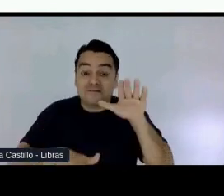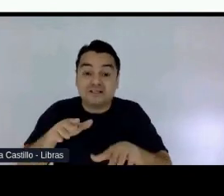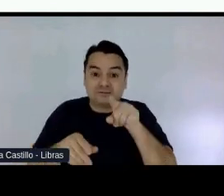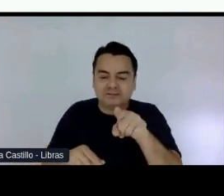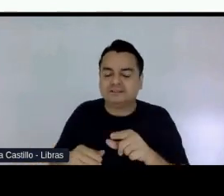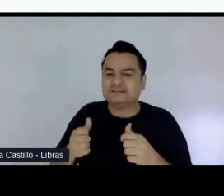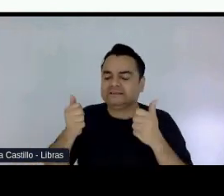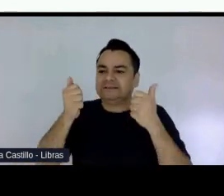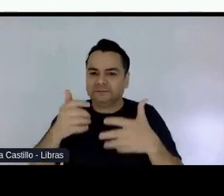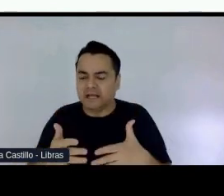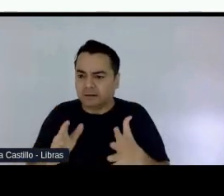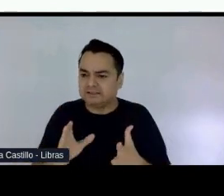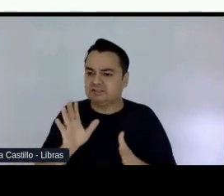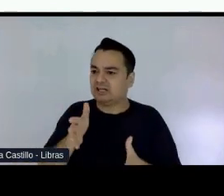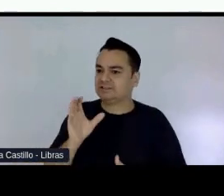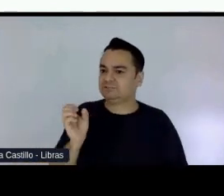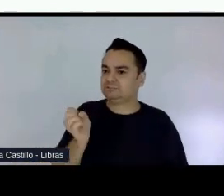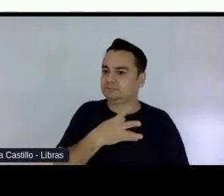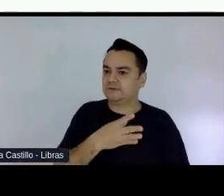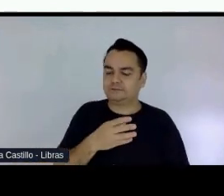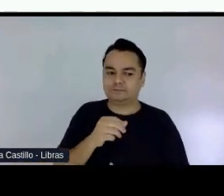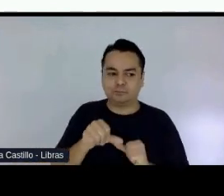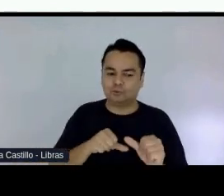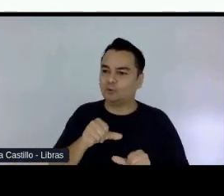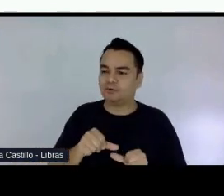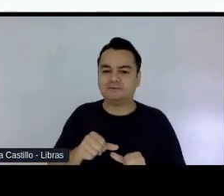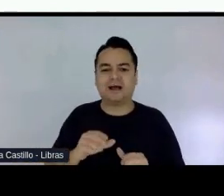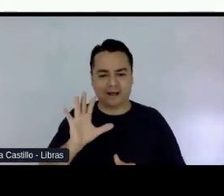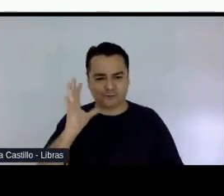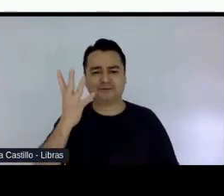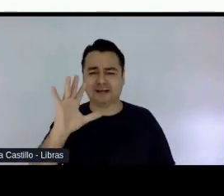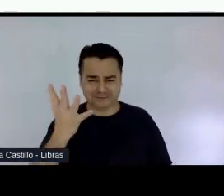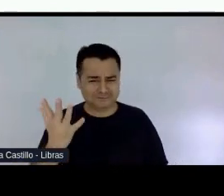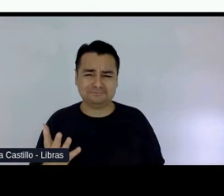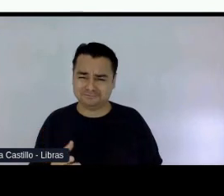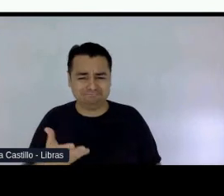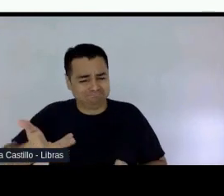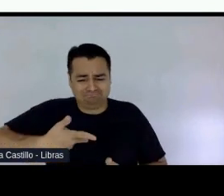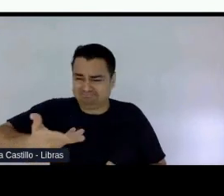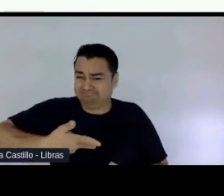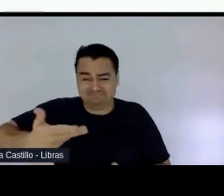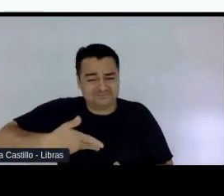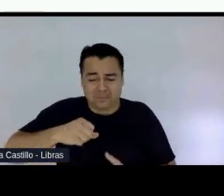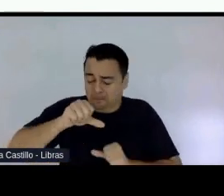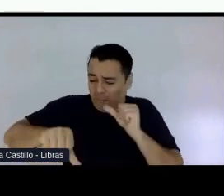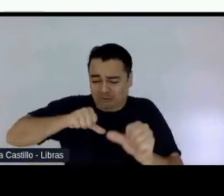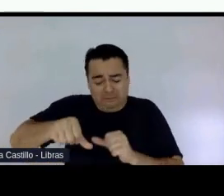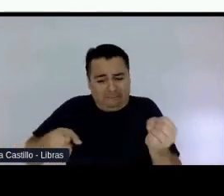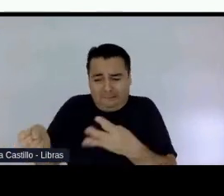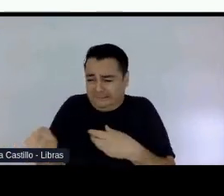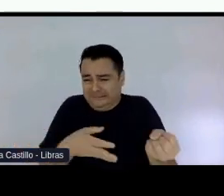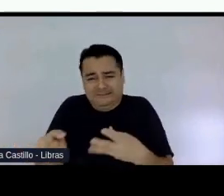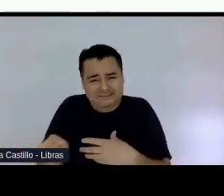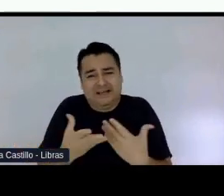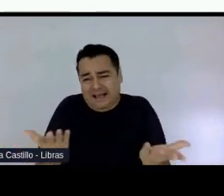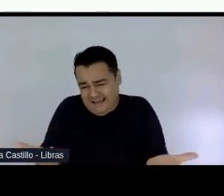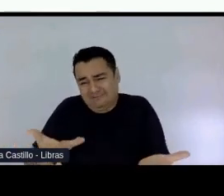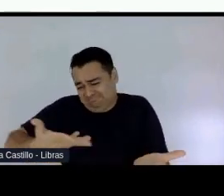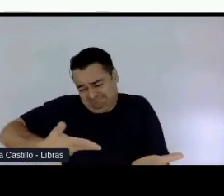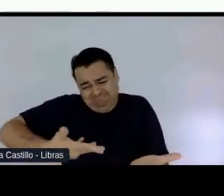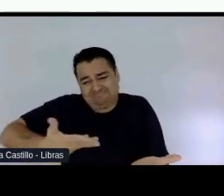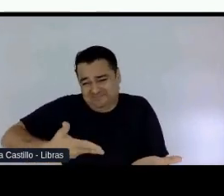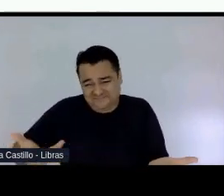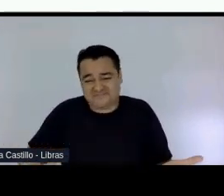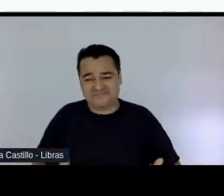assim, nossa, mas agora já é diferente. Isso é o ágil também, né, Guga? É isso. É o ágil.